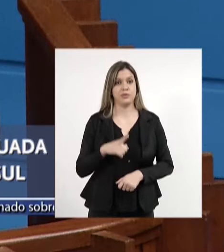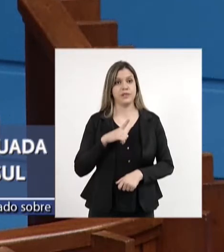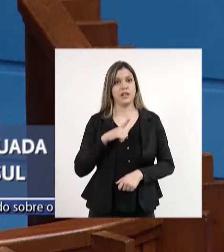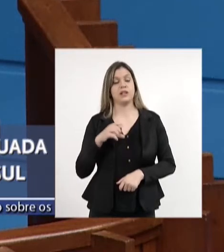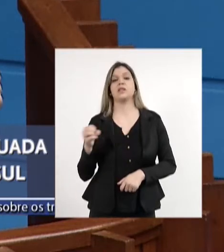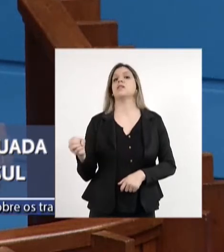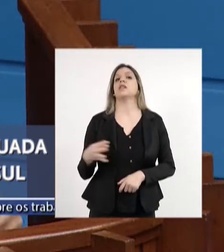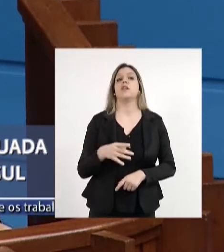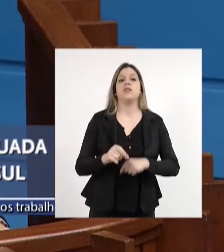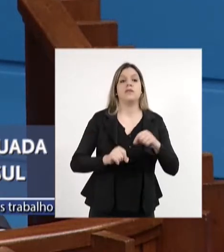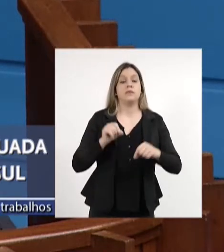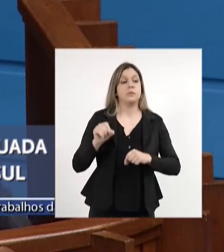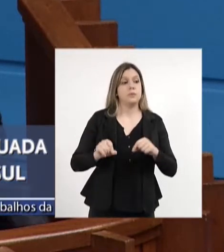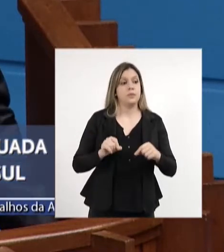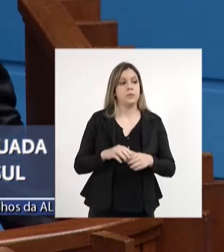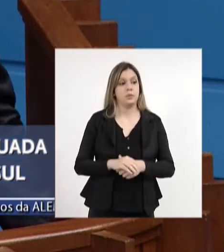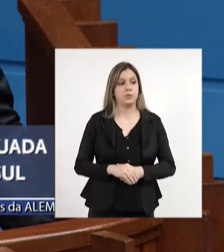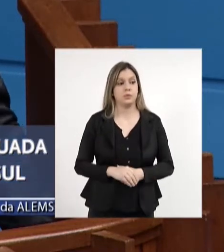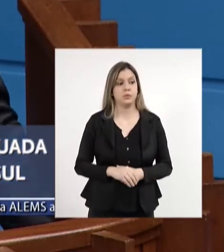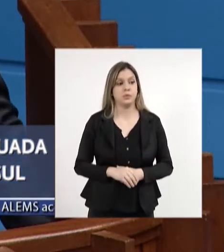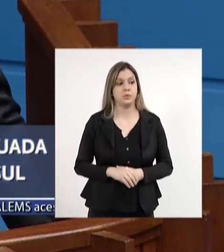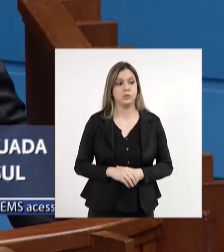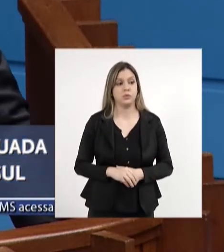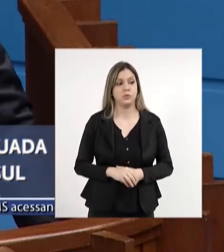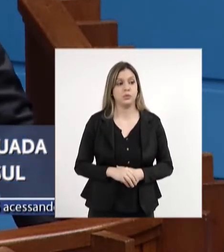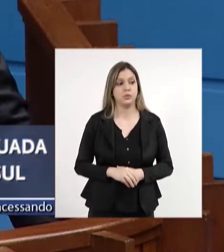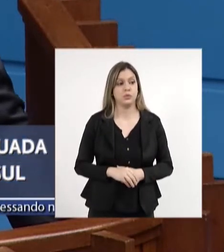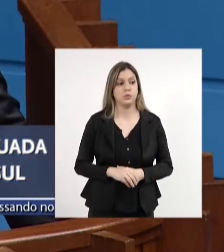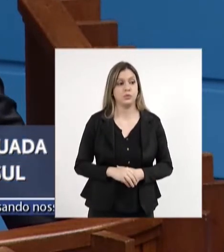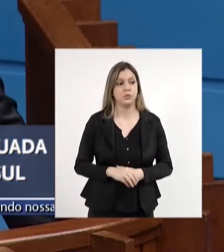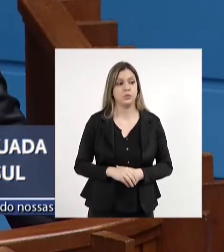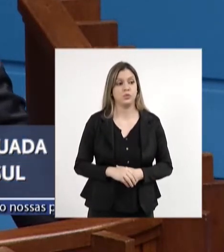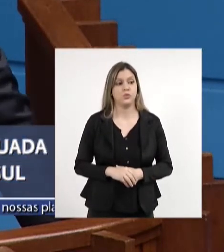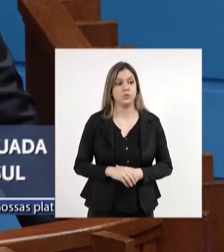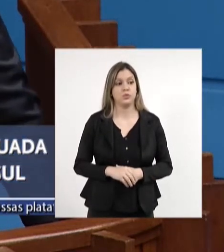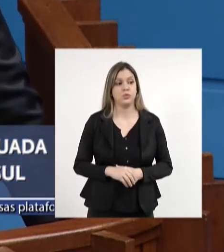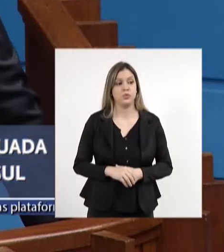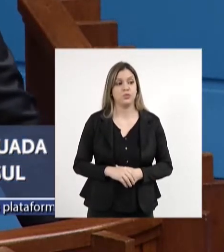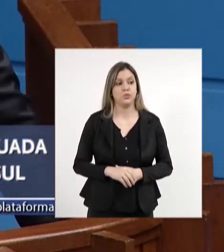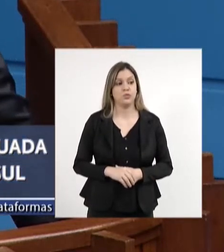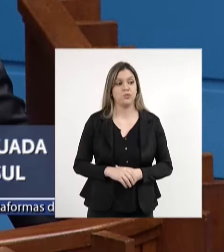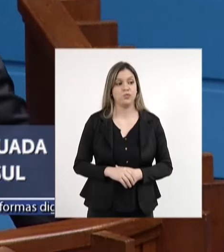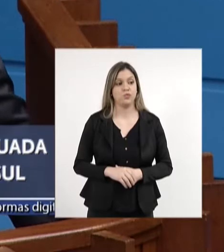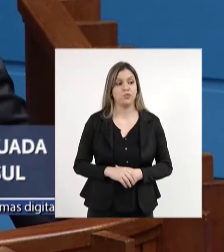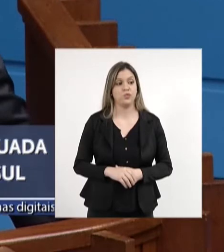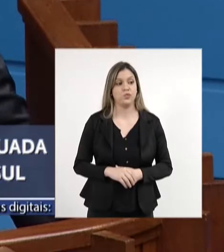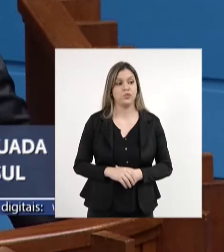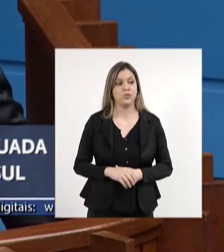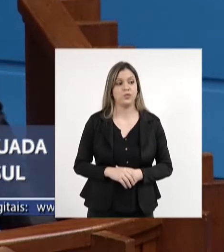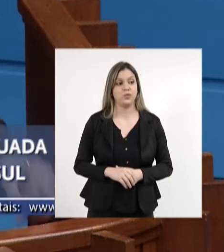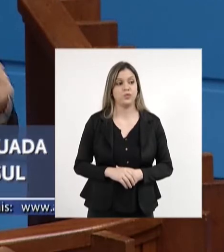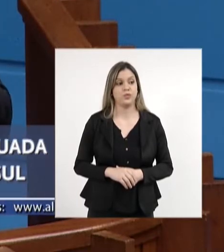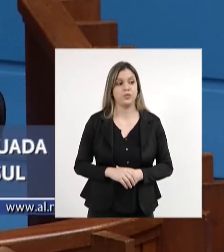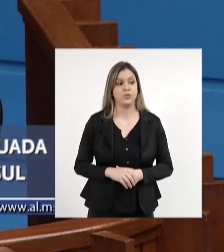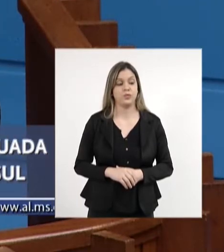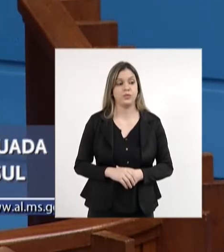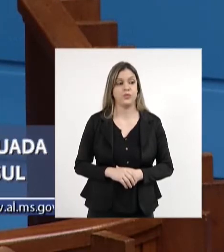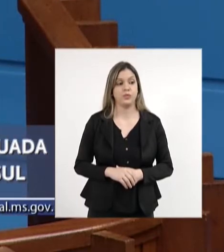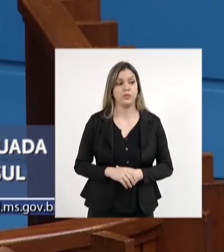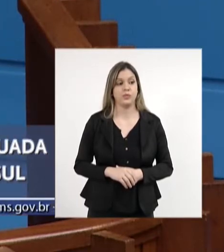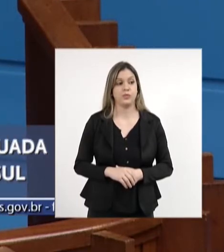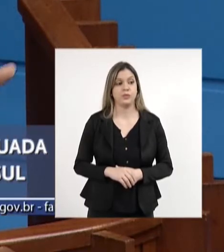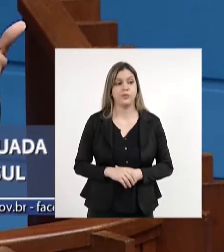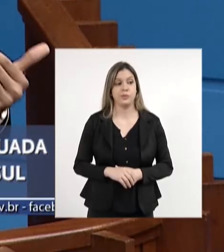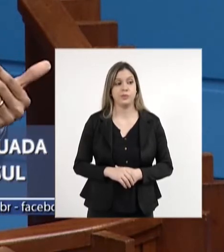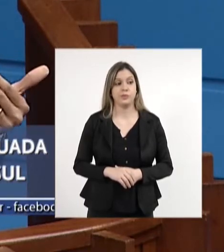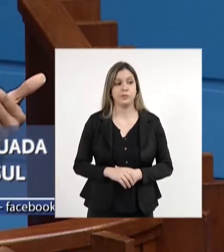inovadora, eu acho que é uma das poucas constituições que consagram direitos indígenas em seu bojo. A Constituição do Estado,